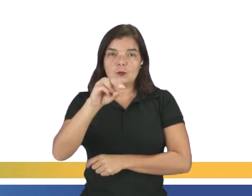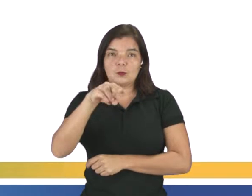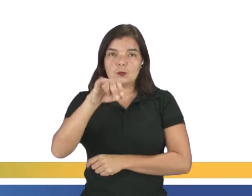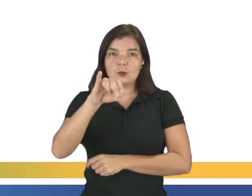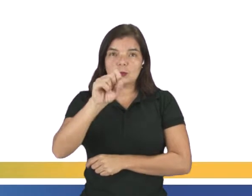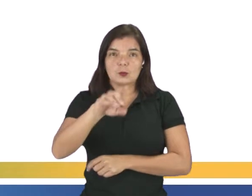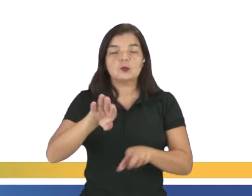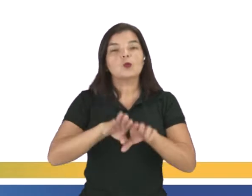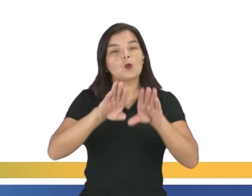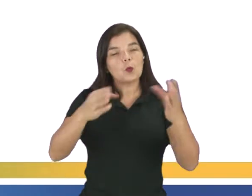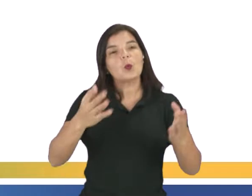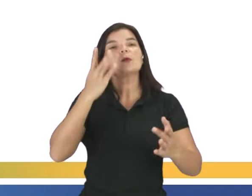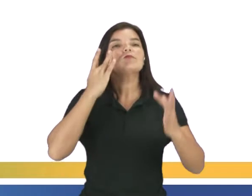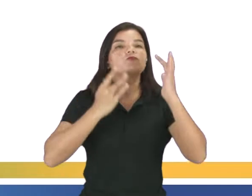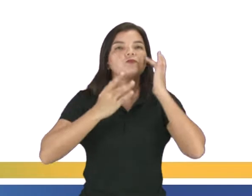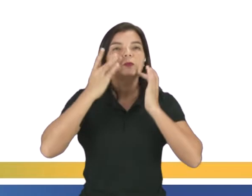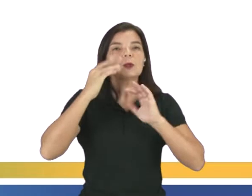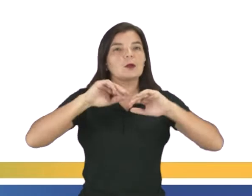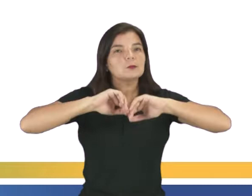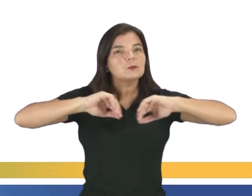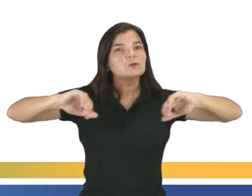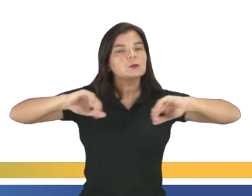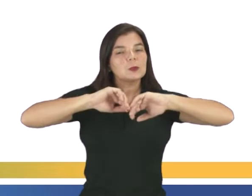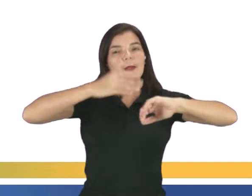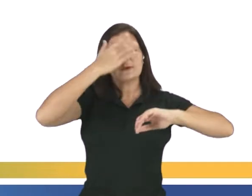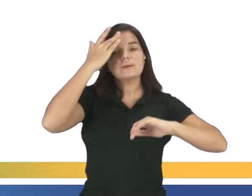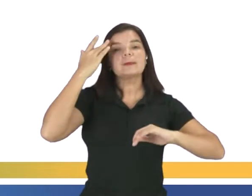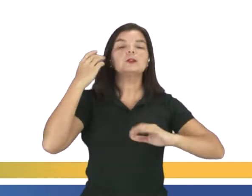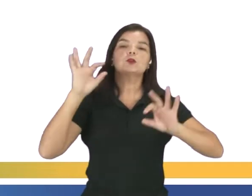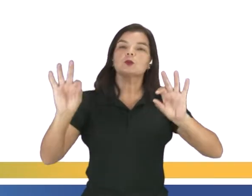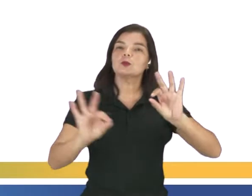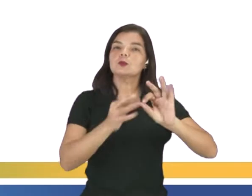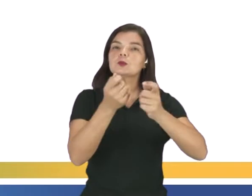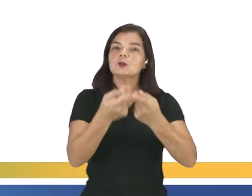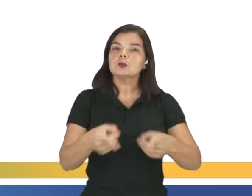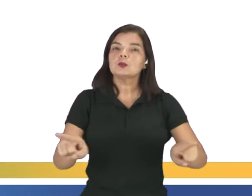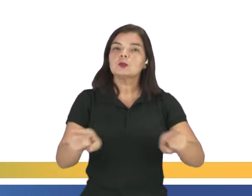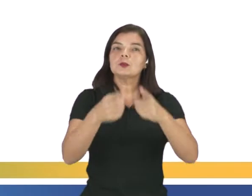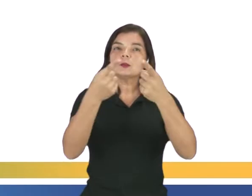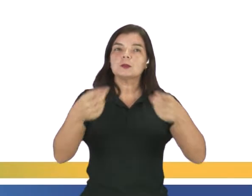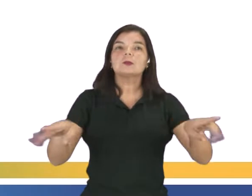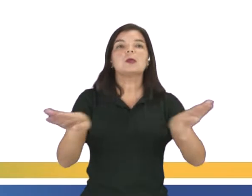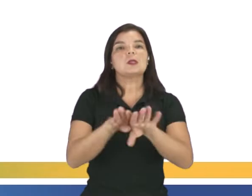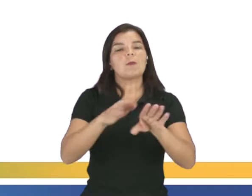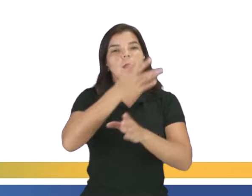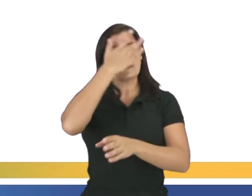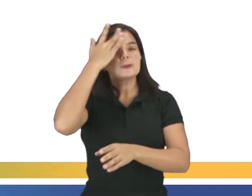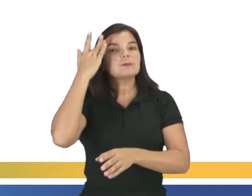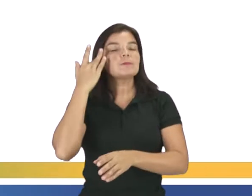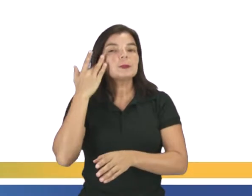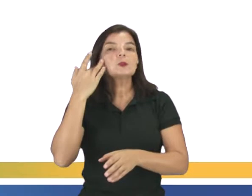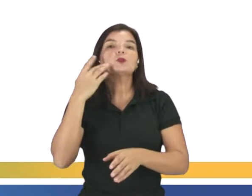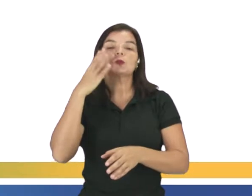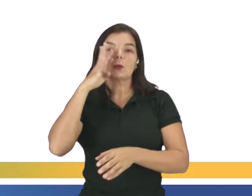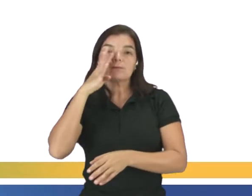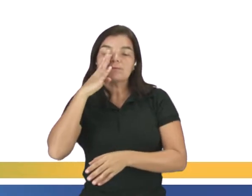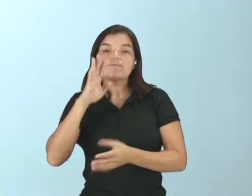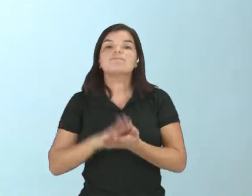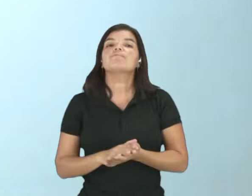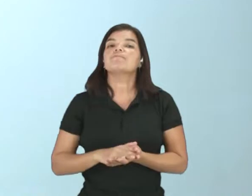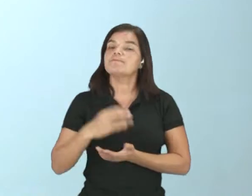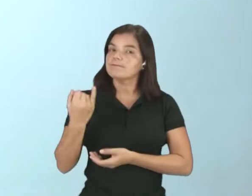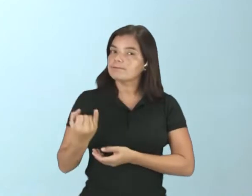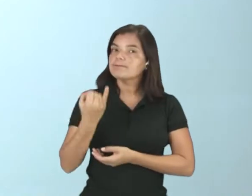ilusionista, com um palco cênico separado da orquestra e da plateia. Isso é importante, eu vou trazer